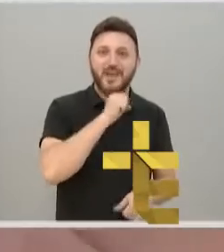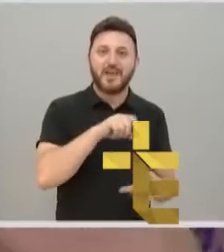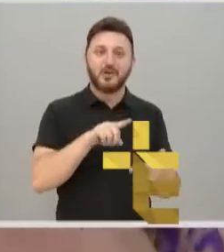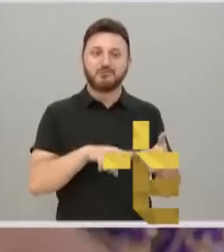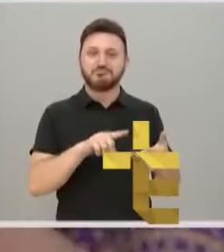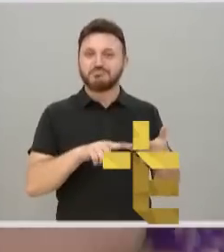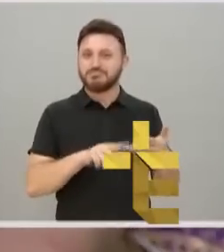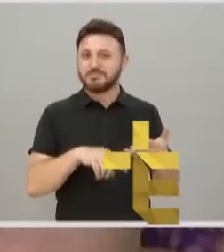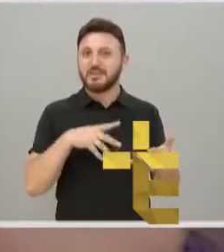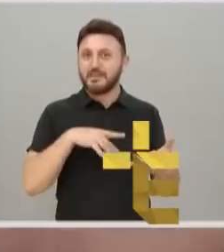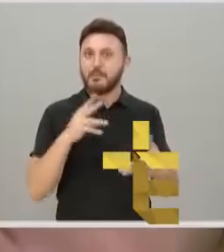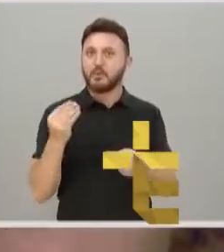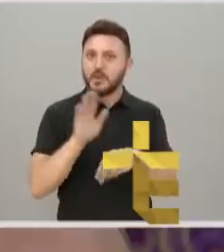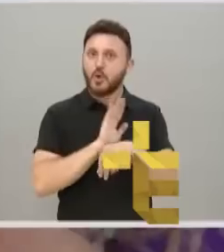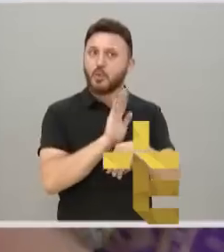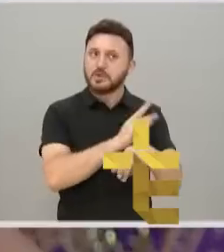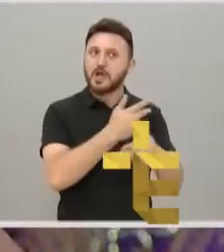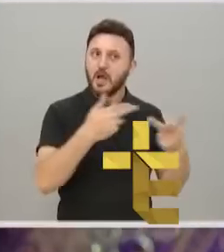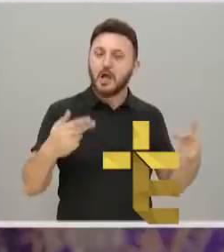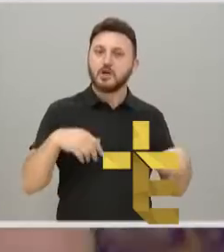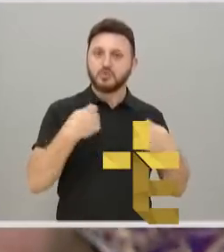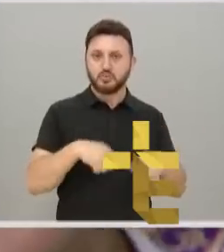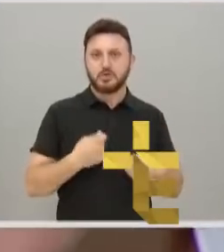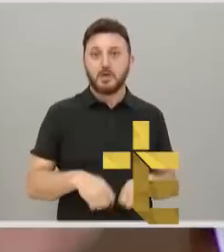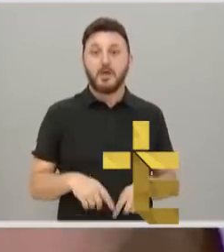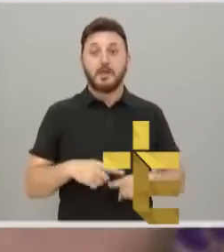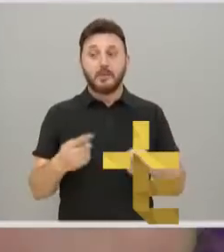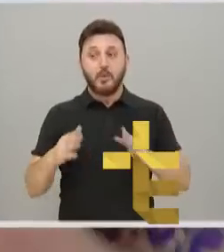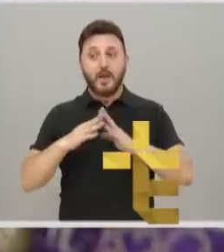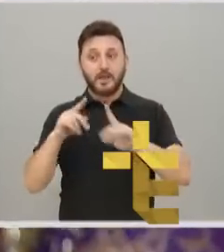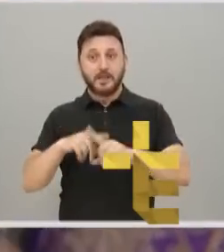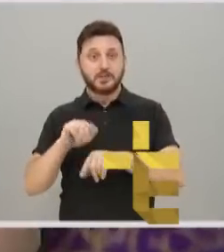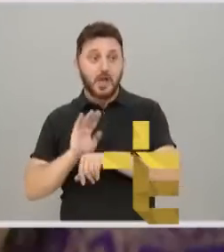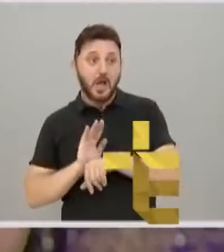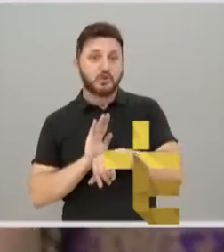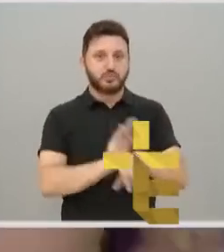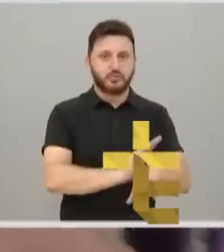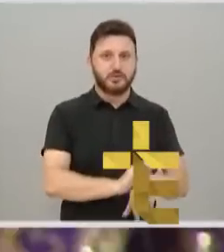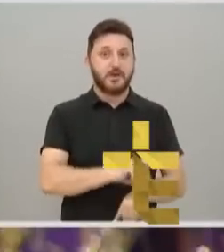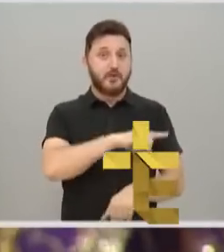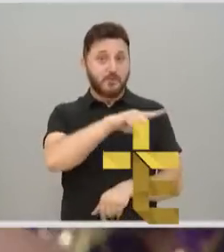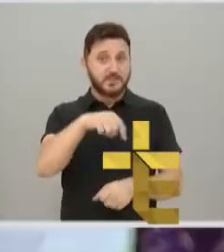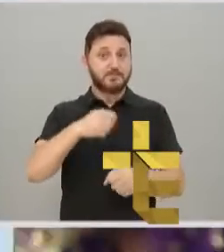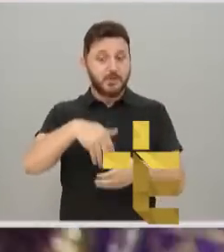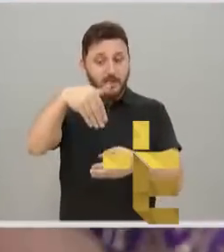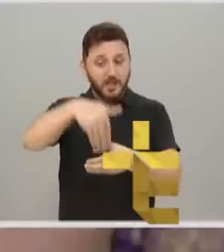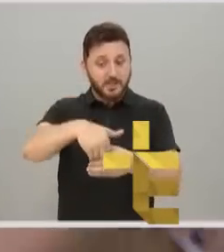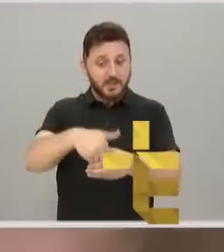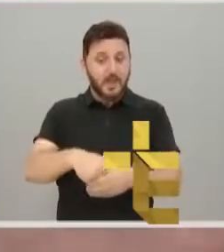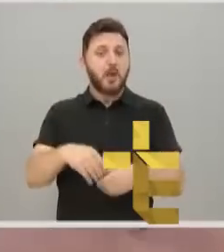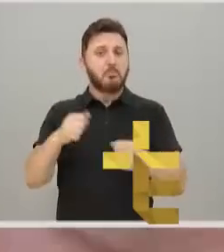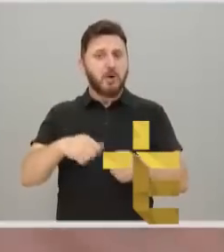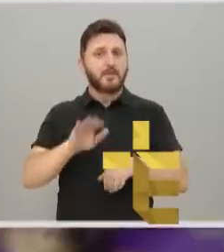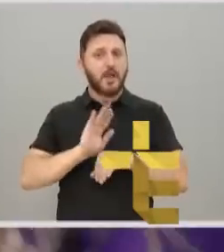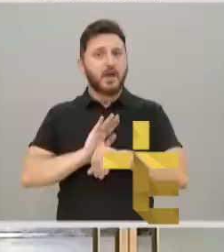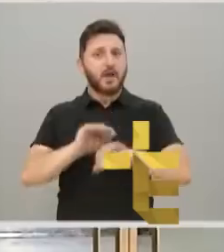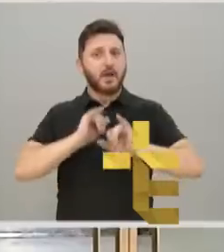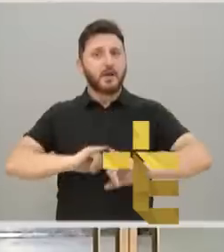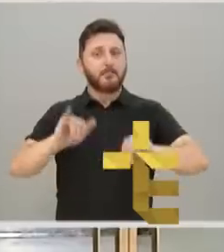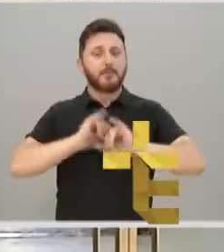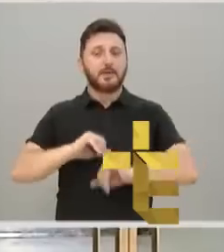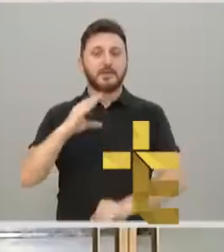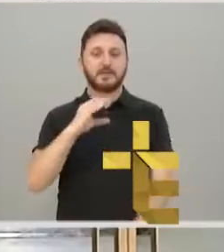aos bispos e fará sua contribuição para essa campanha da fraternidade. Uma salva de palmas aos nossos